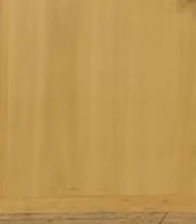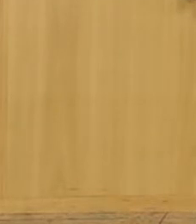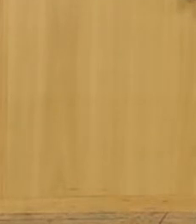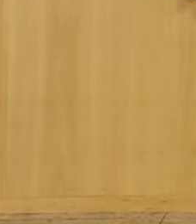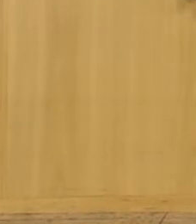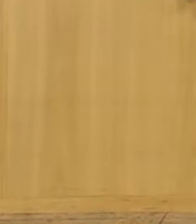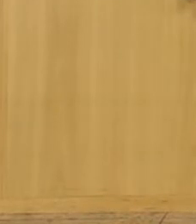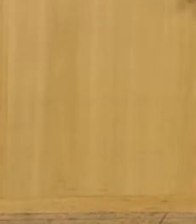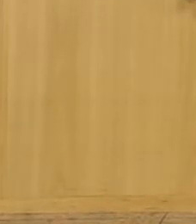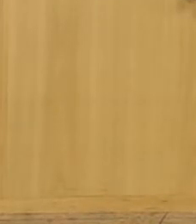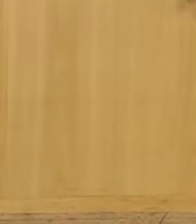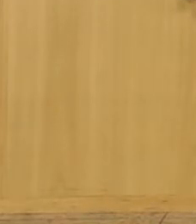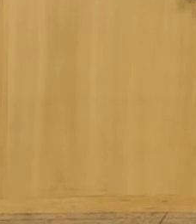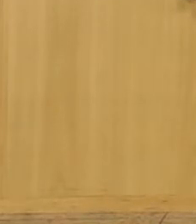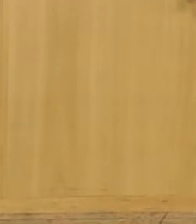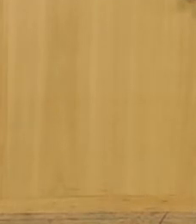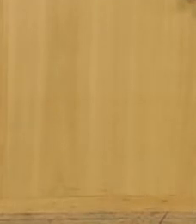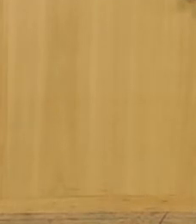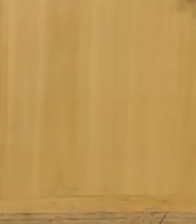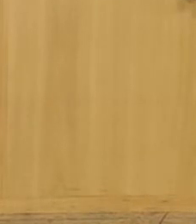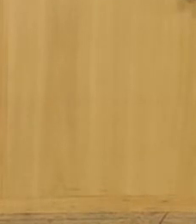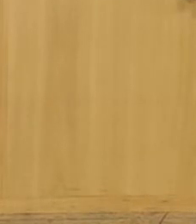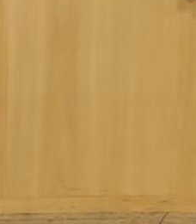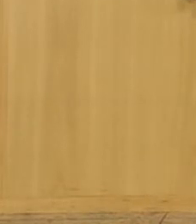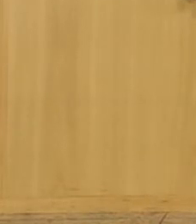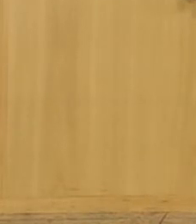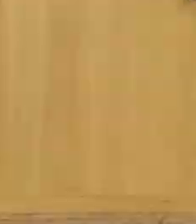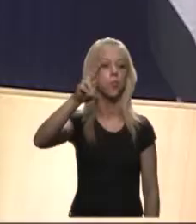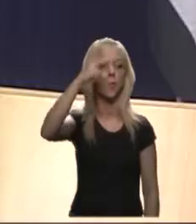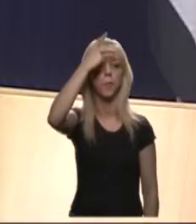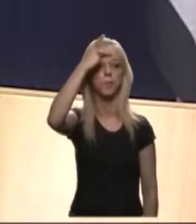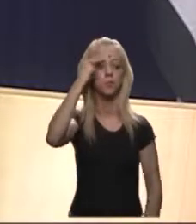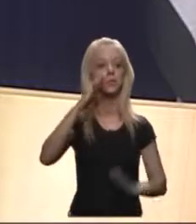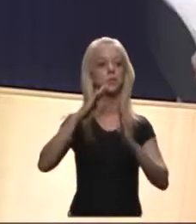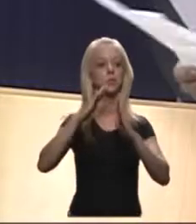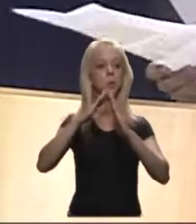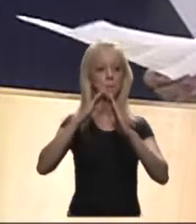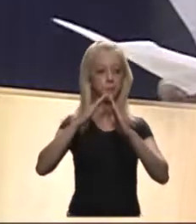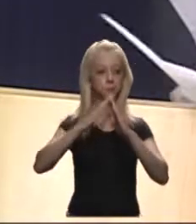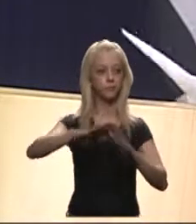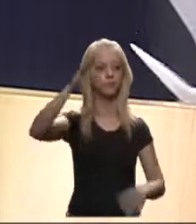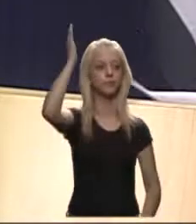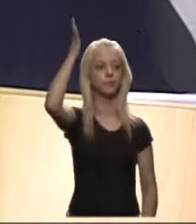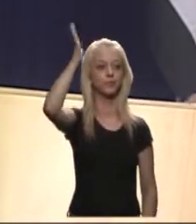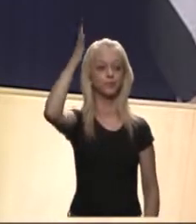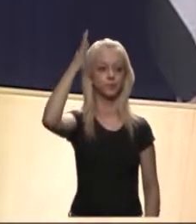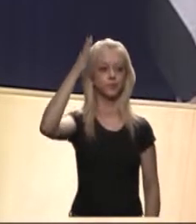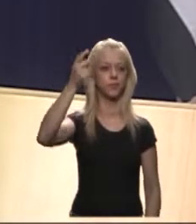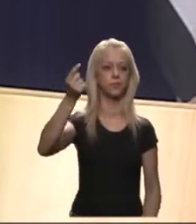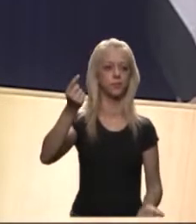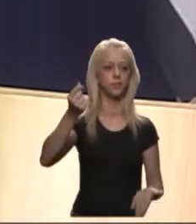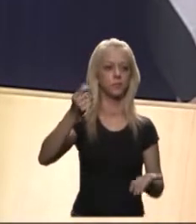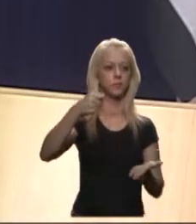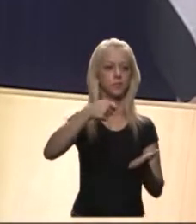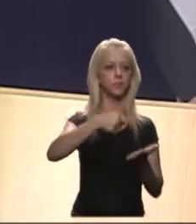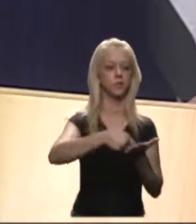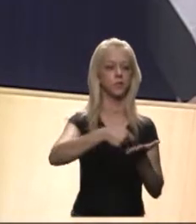de iluminação ele explicou assunto na sessão do dia 19 mas ficaram